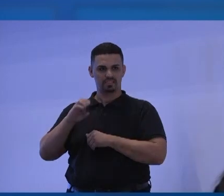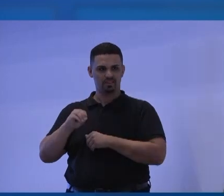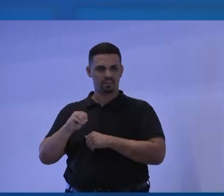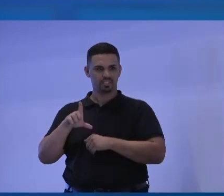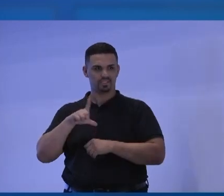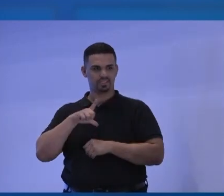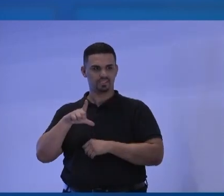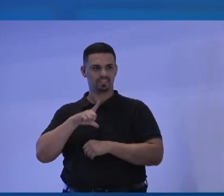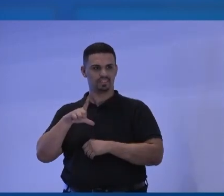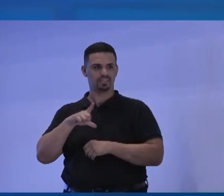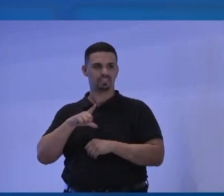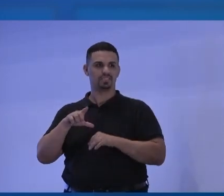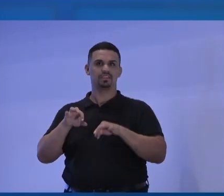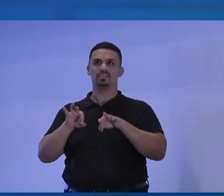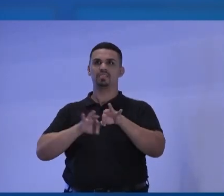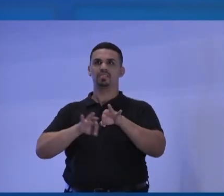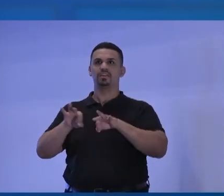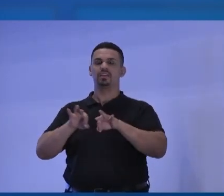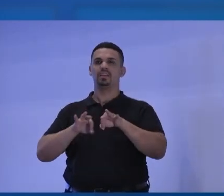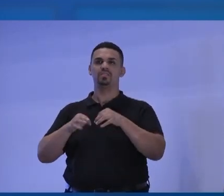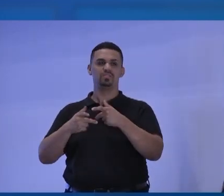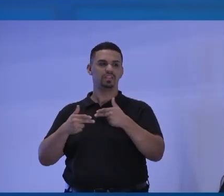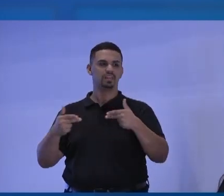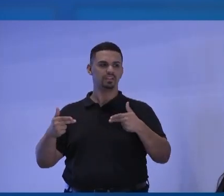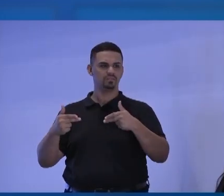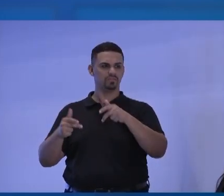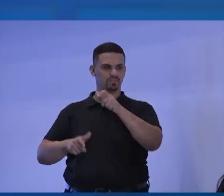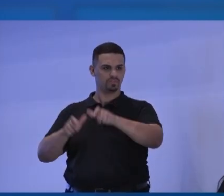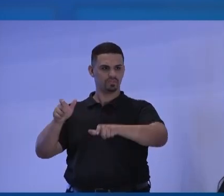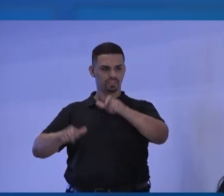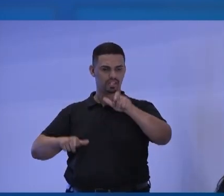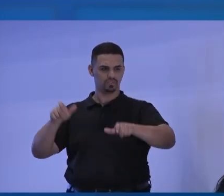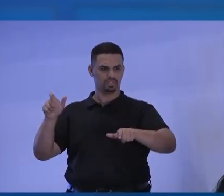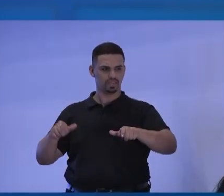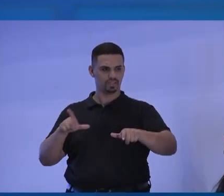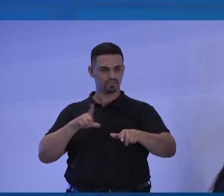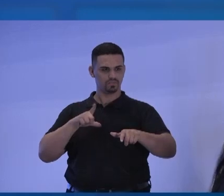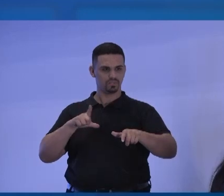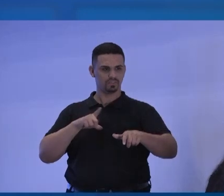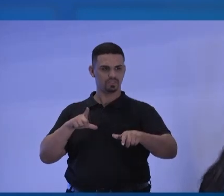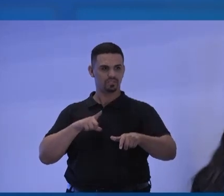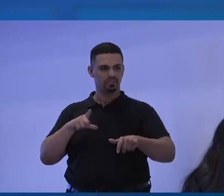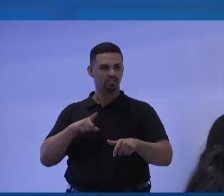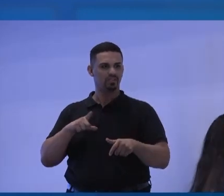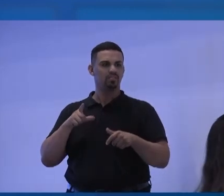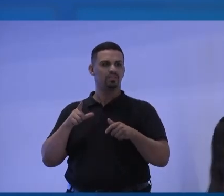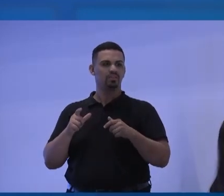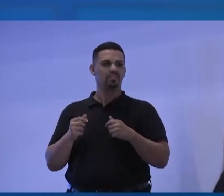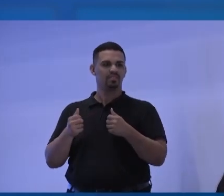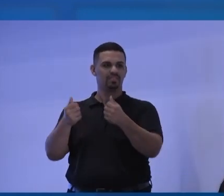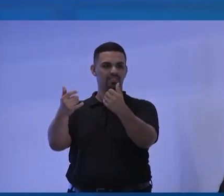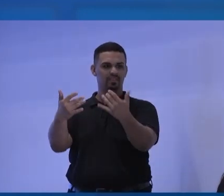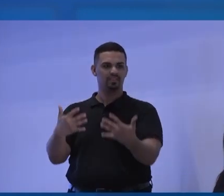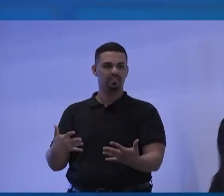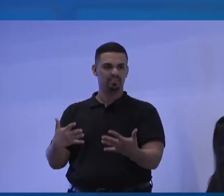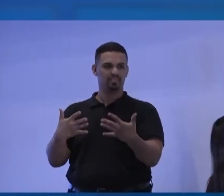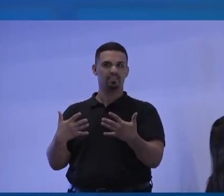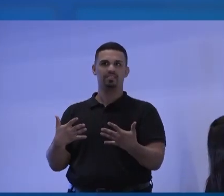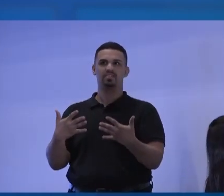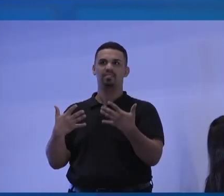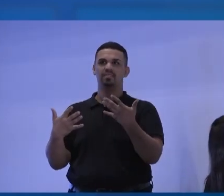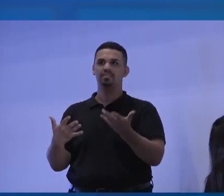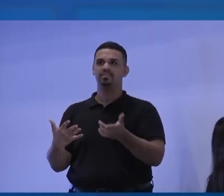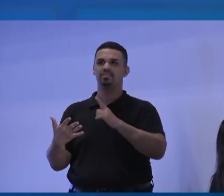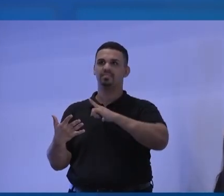comprimidos junto em frente à enfermeira no dia do tratamento, depois 2 comprimidos ao dia ao longo do restante do mês. Pacientes